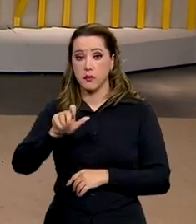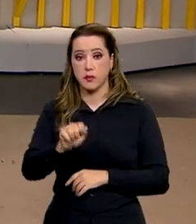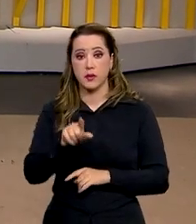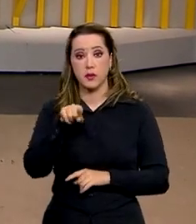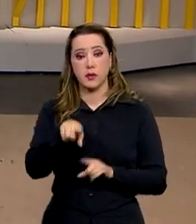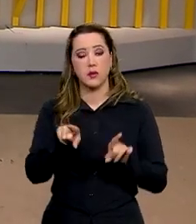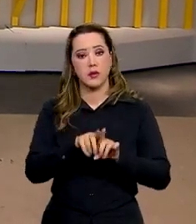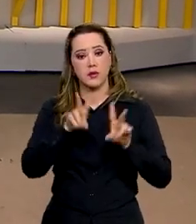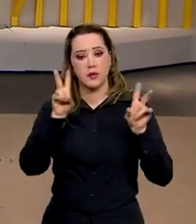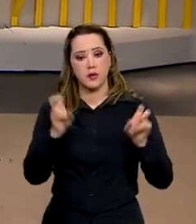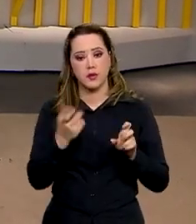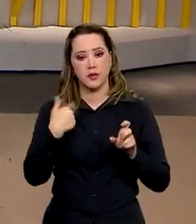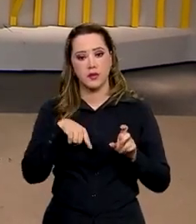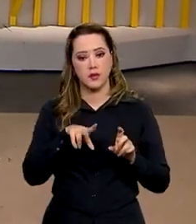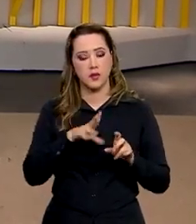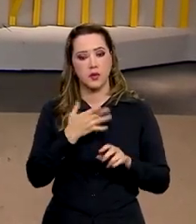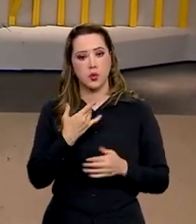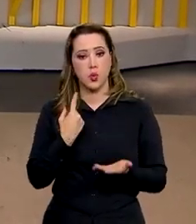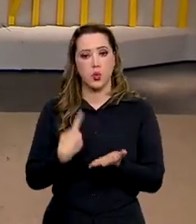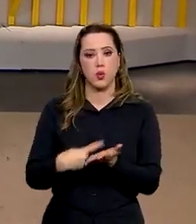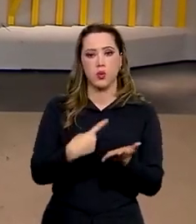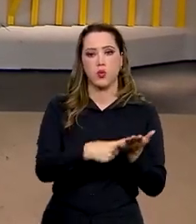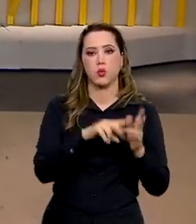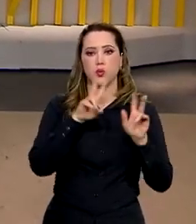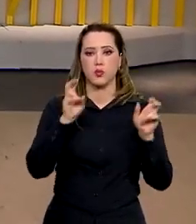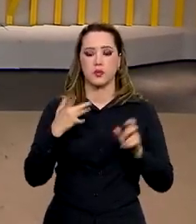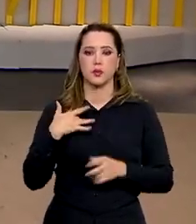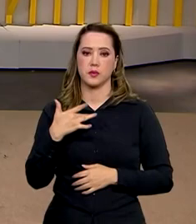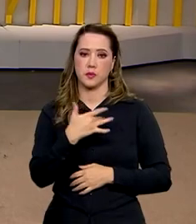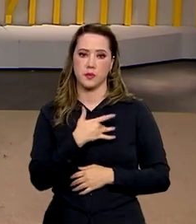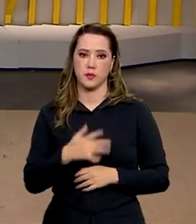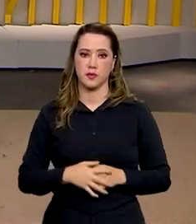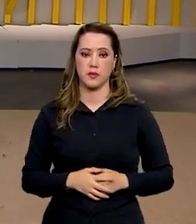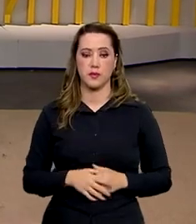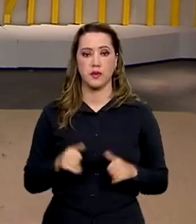Príncipe, só que com acordos de cooperação na área da saúde. É isso mesmo.